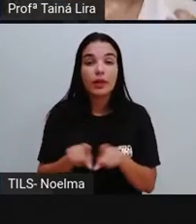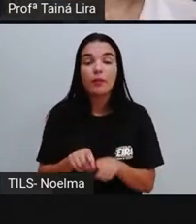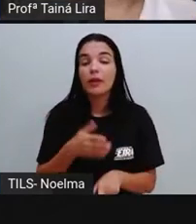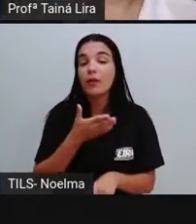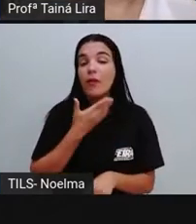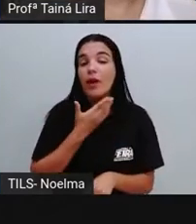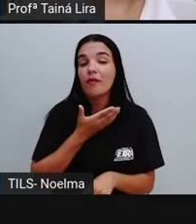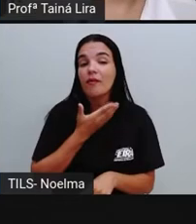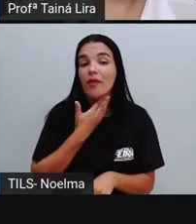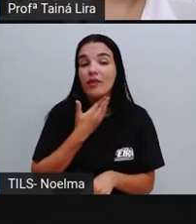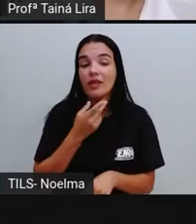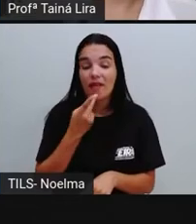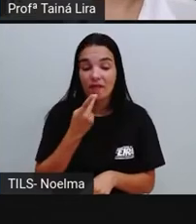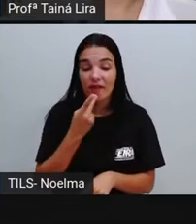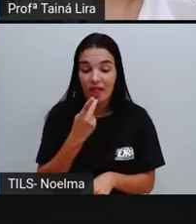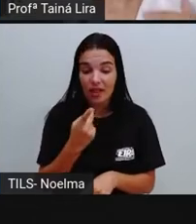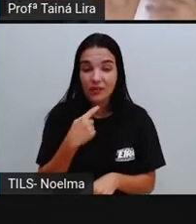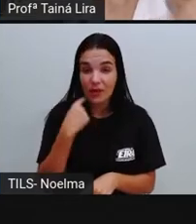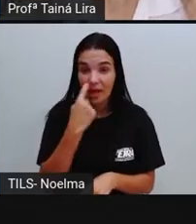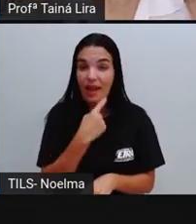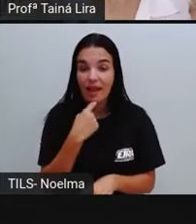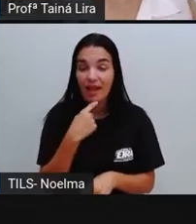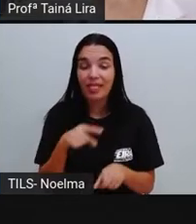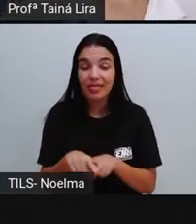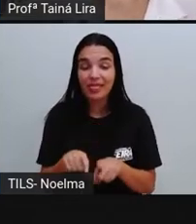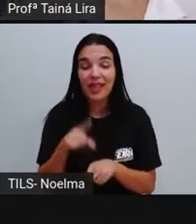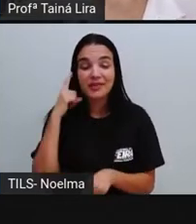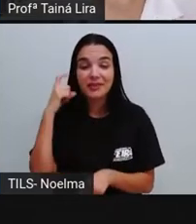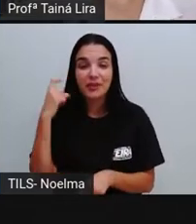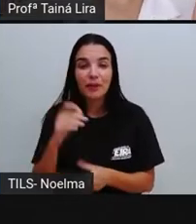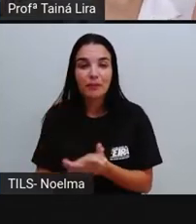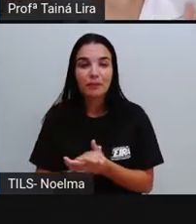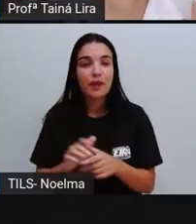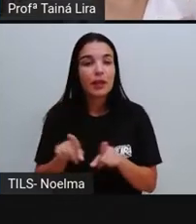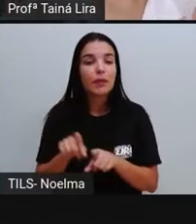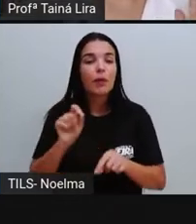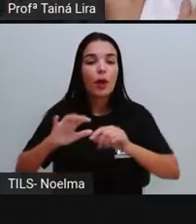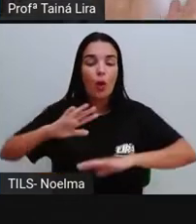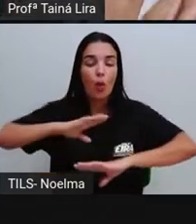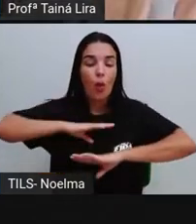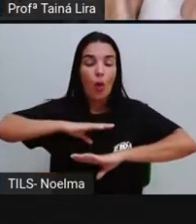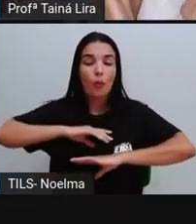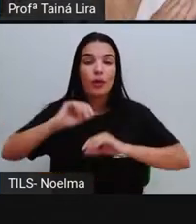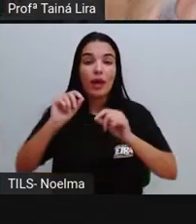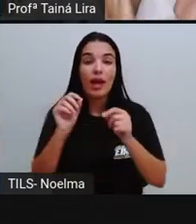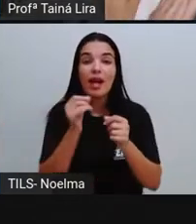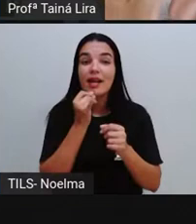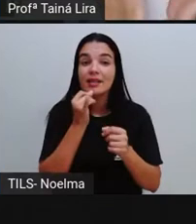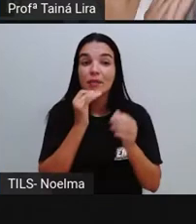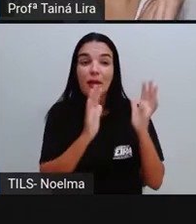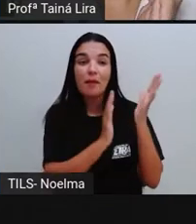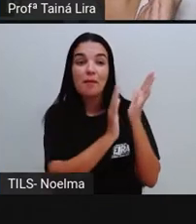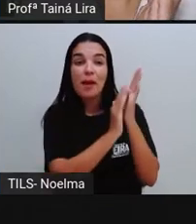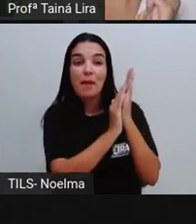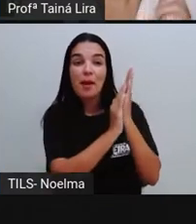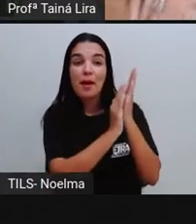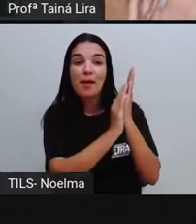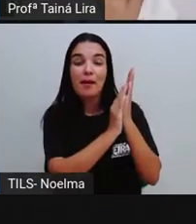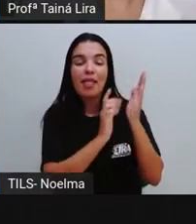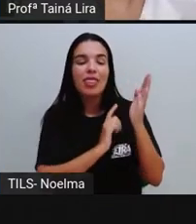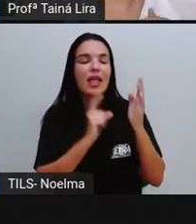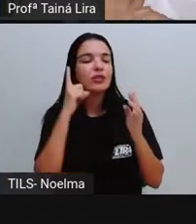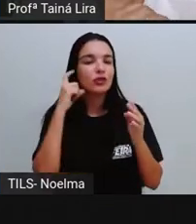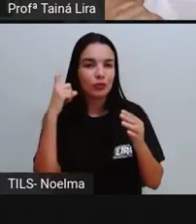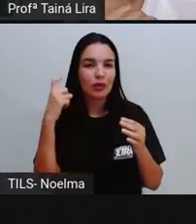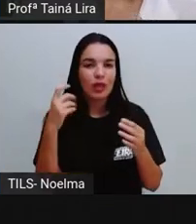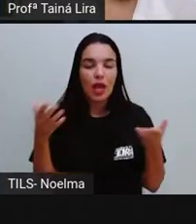gente falando aqui, a gente está produzindo som com o nosso corpo, como eu dei exemplo da palma.